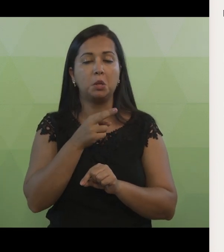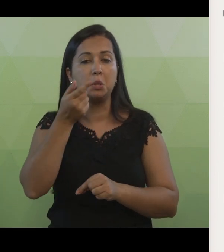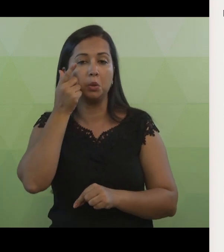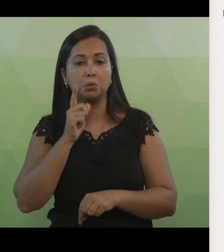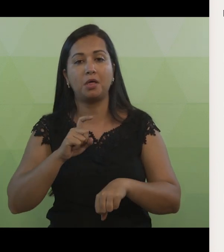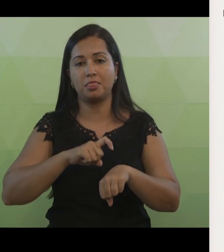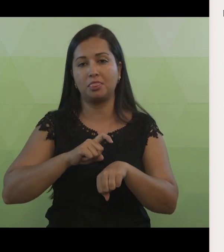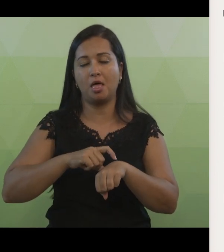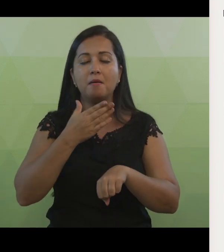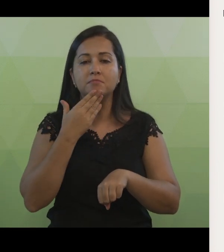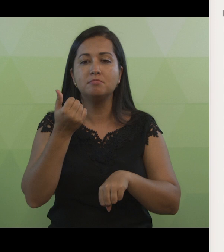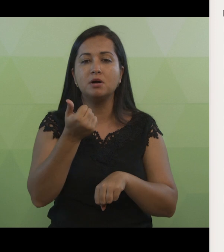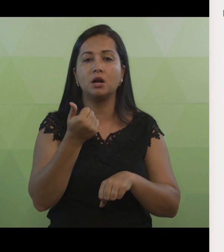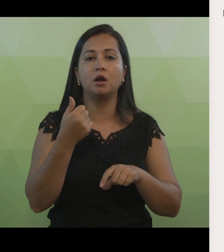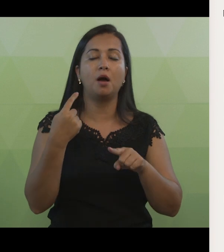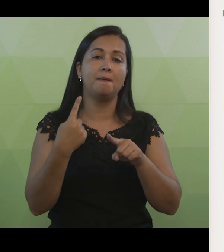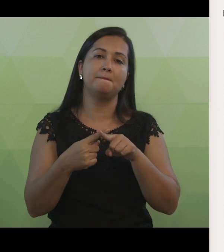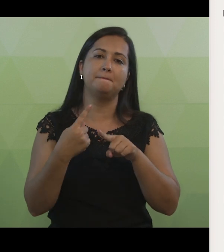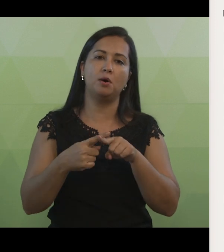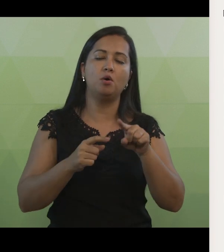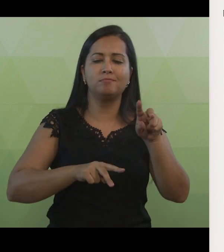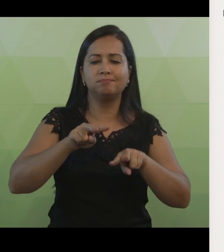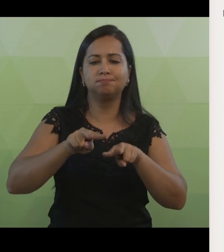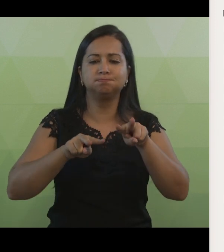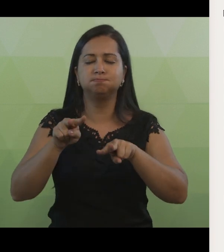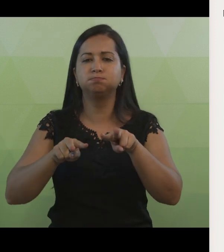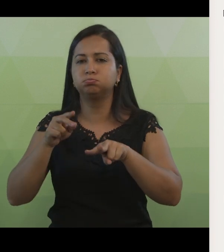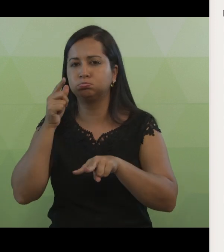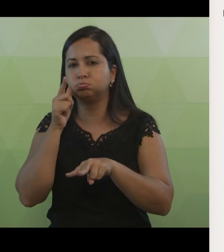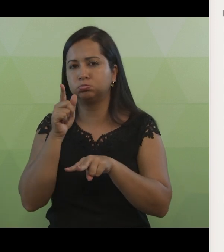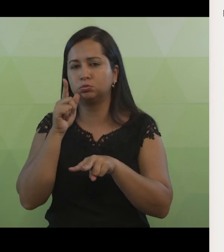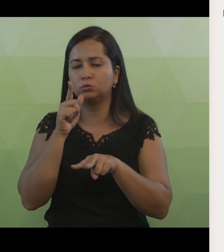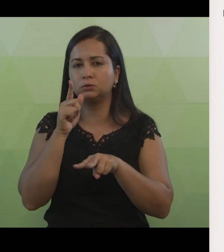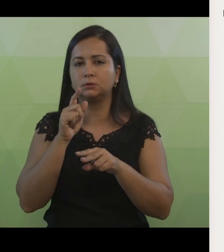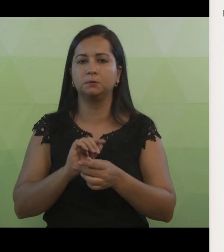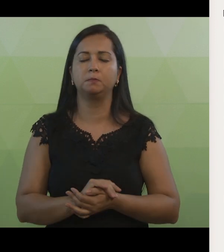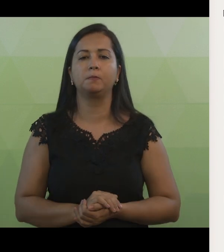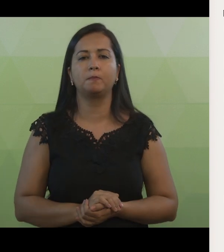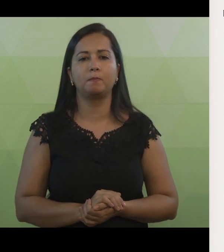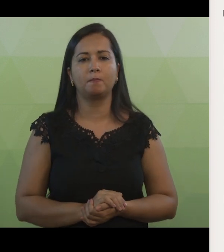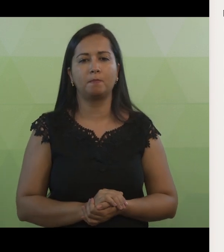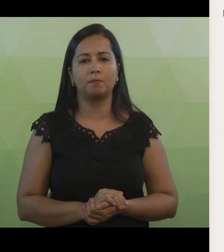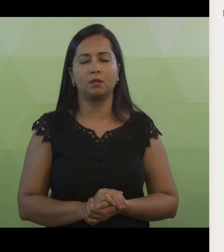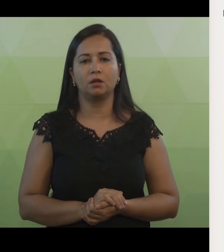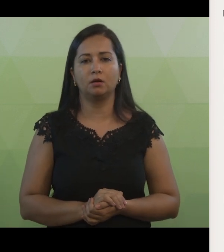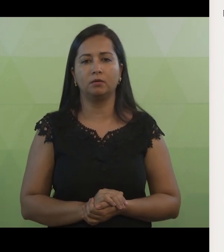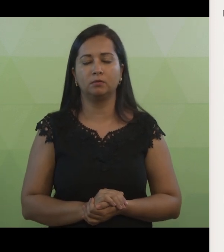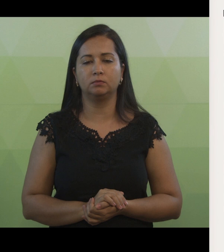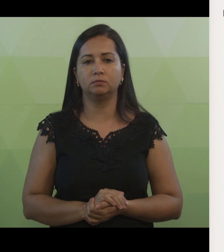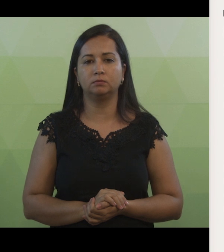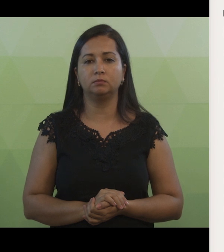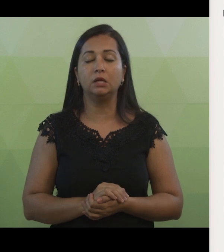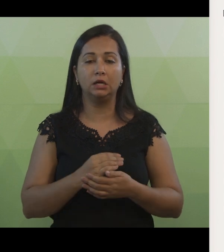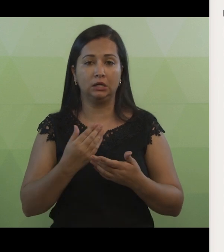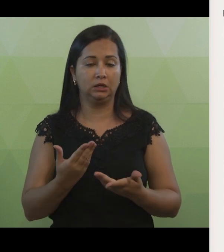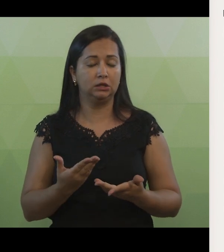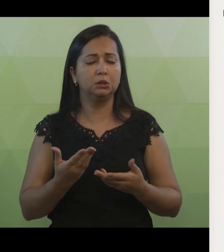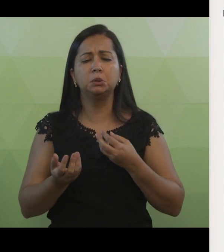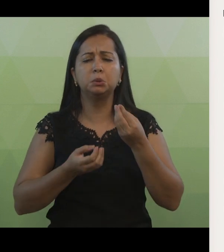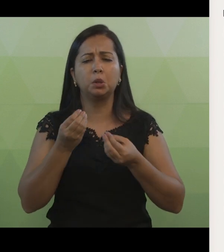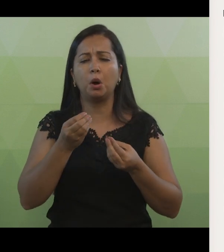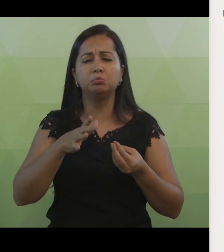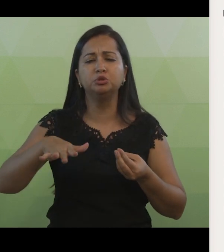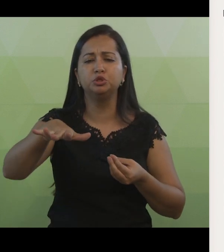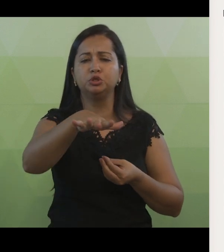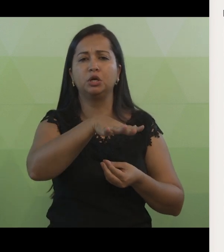com relação ao uso de aplicações generalizadas de auditoria. Seria o exemplo 2. Essas aplicações generalizadas podem ser